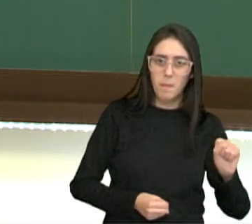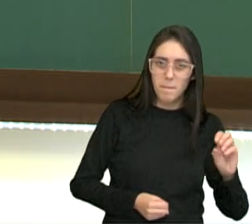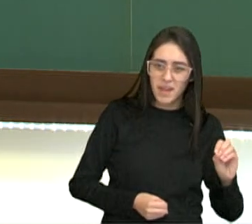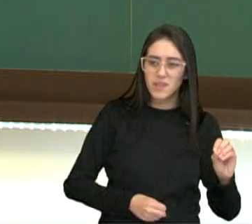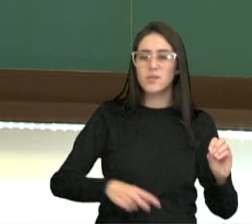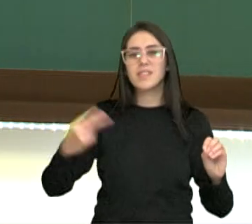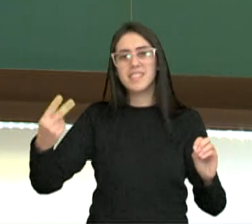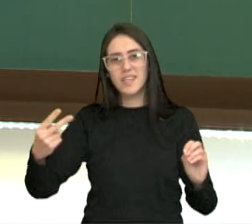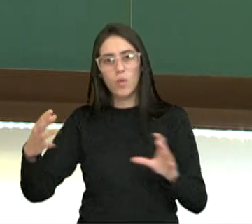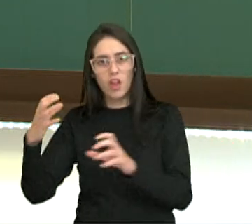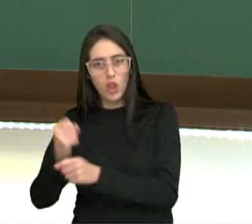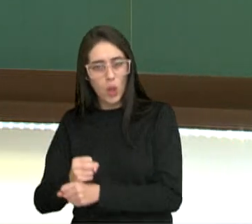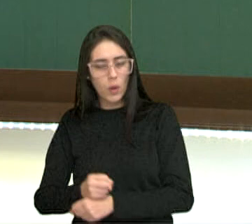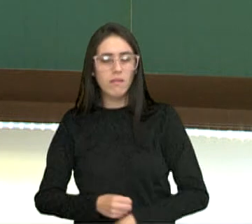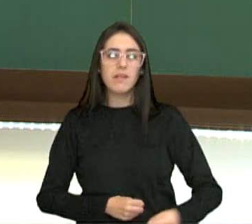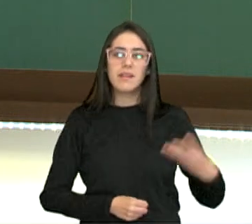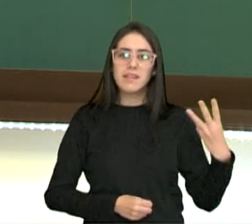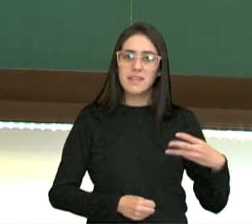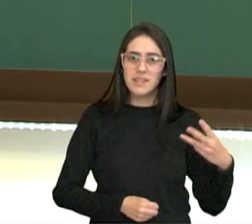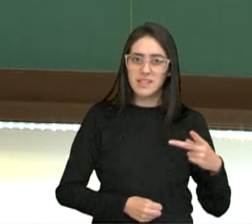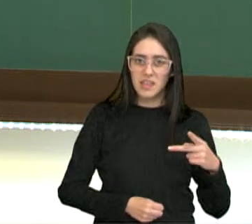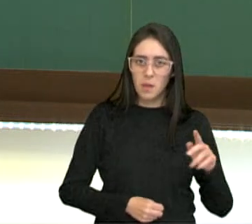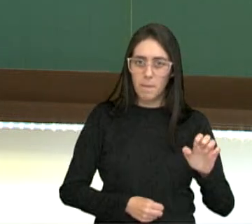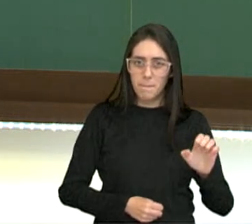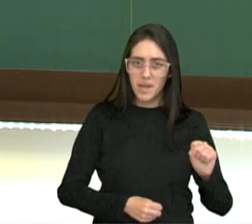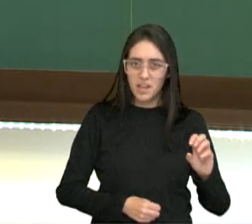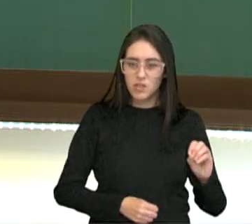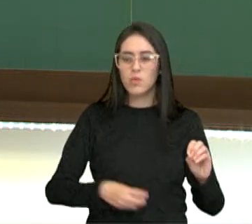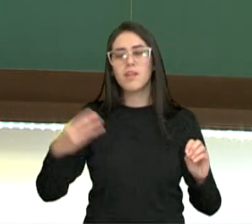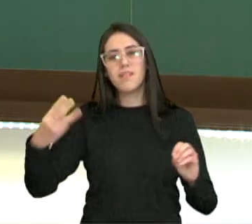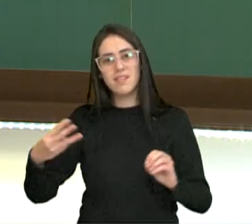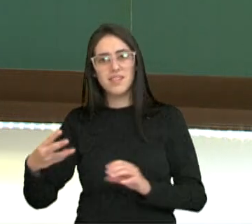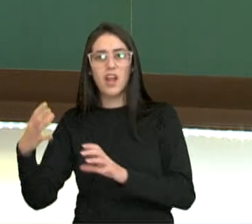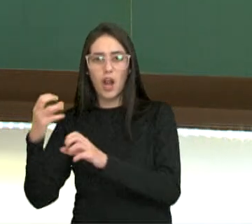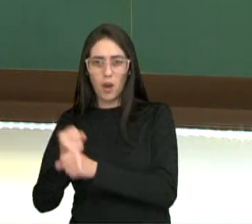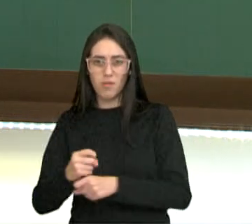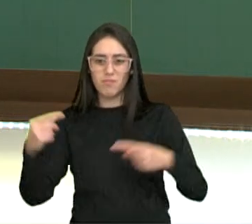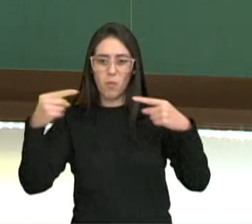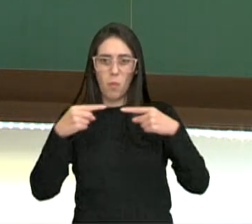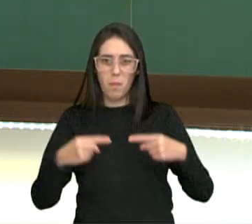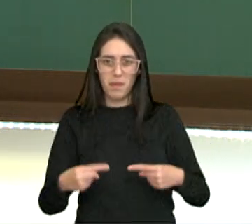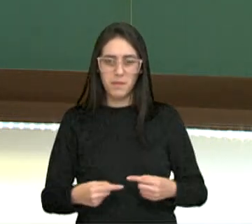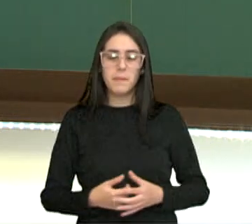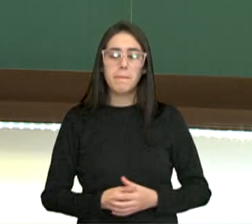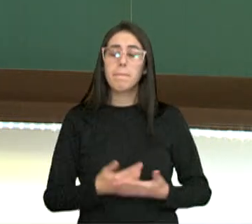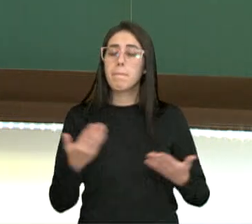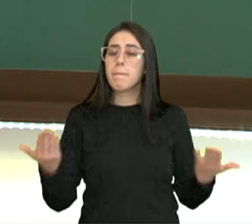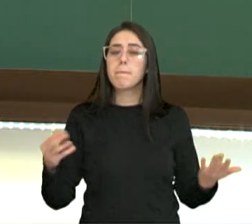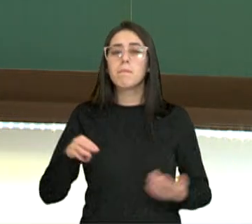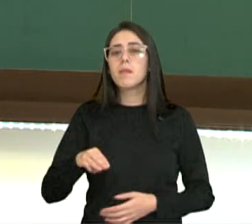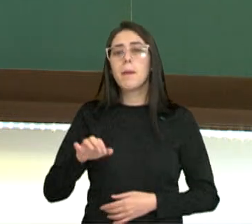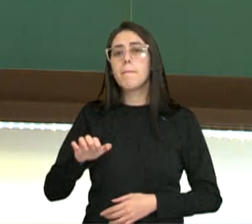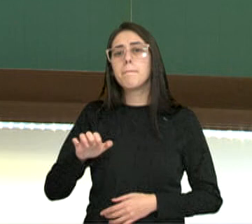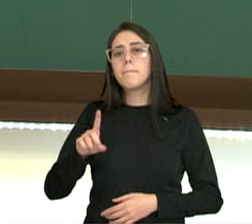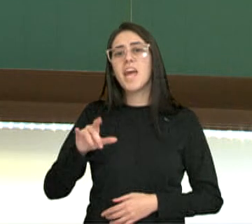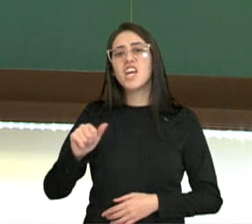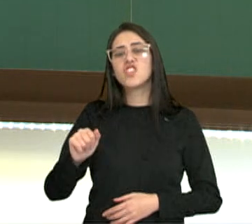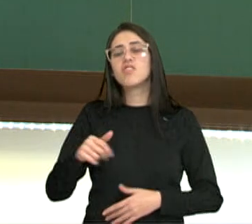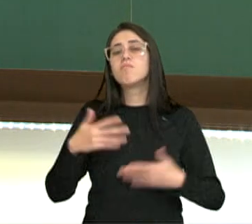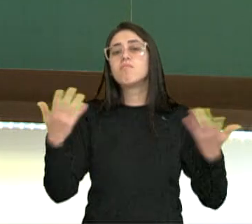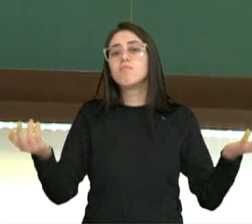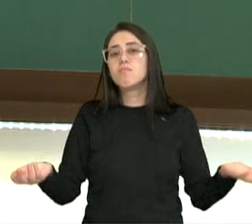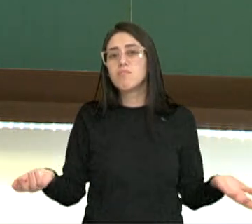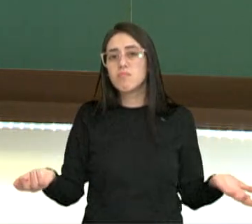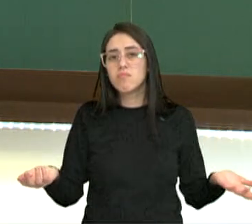o terceiro peso associado à terceira nota, ok? Assim, qual é a média